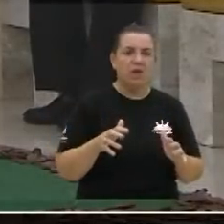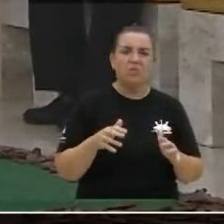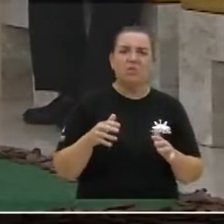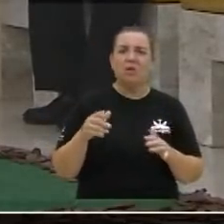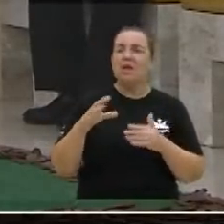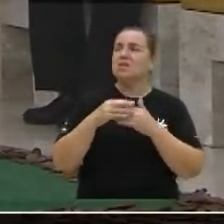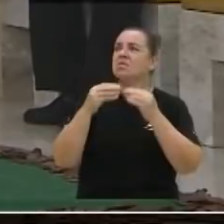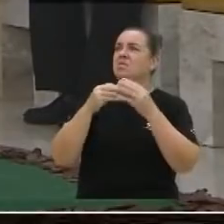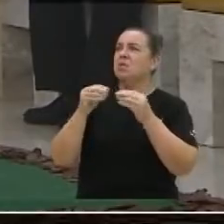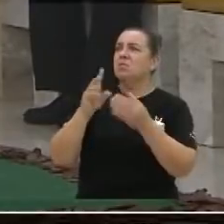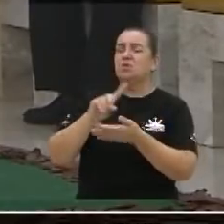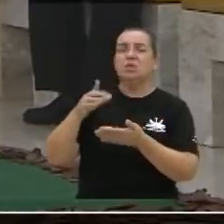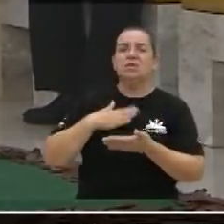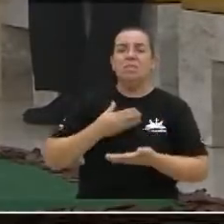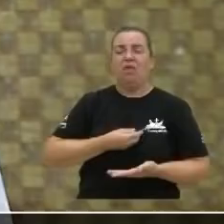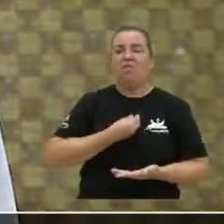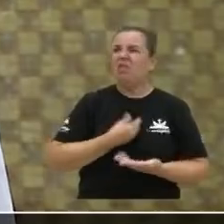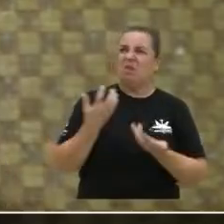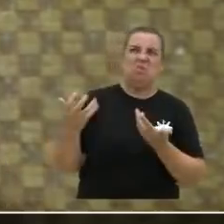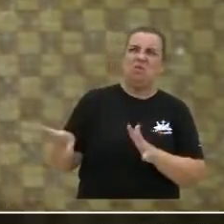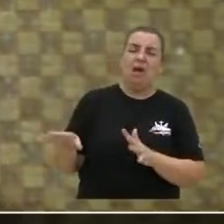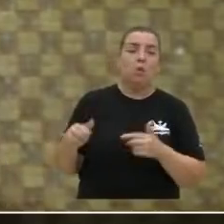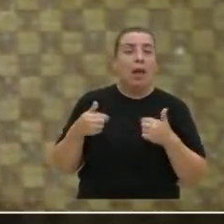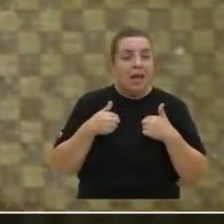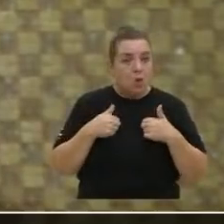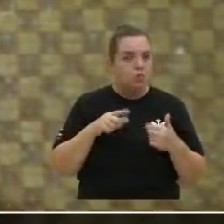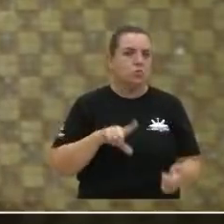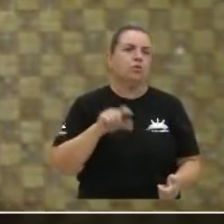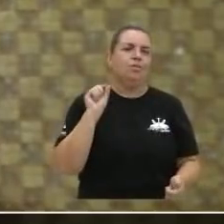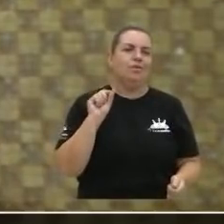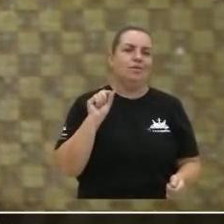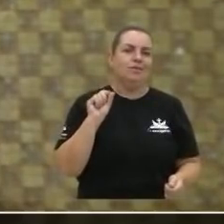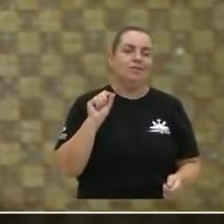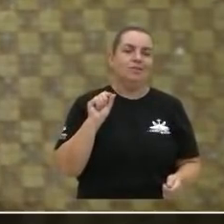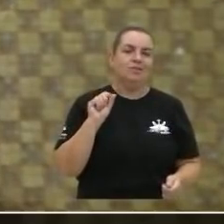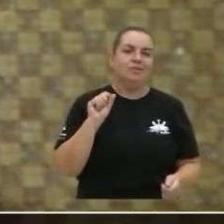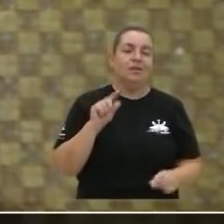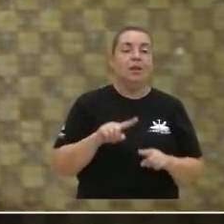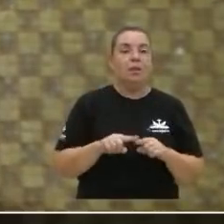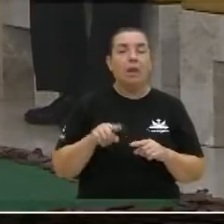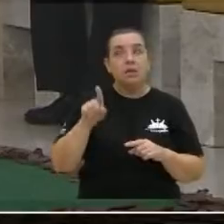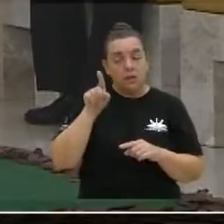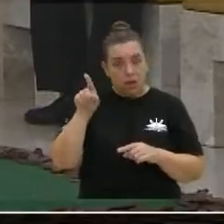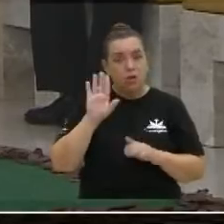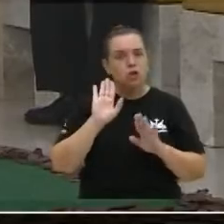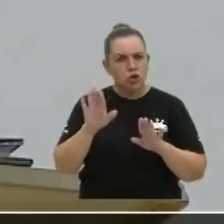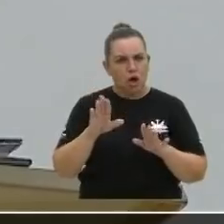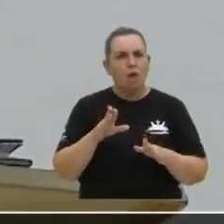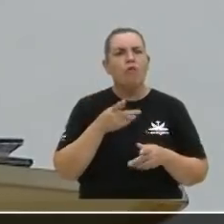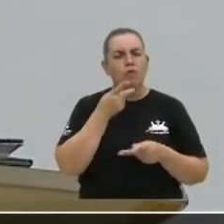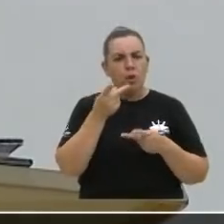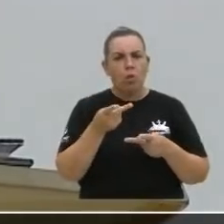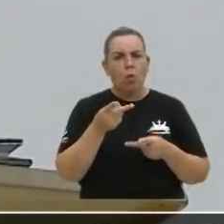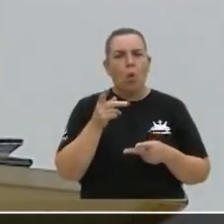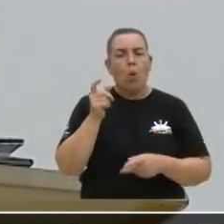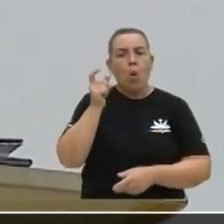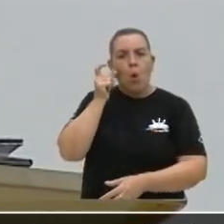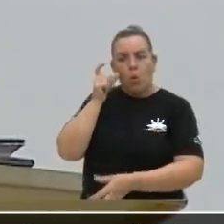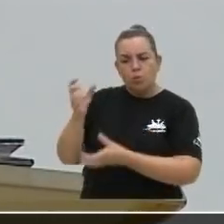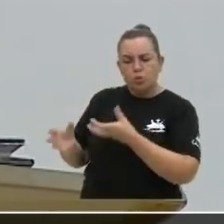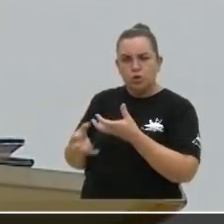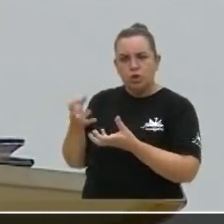mãos, mas da parte do Senhor, Ele já garantiu, o diabo amarrado,